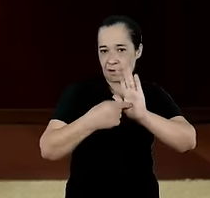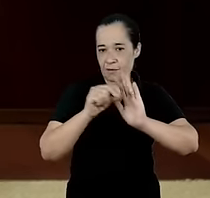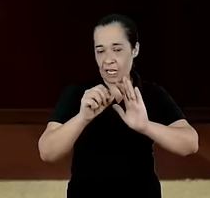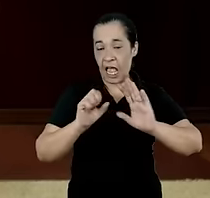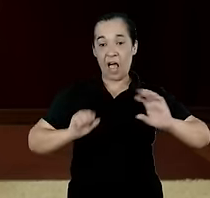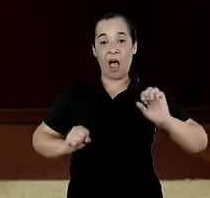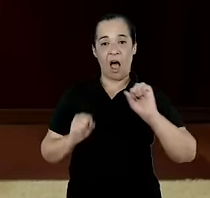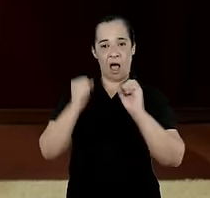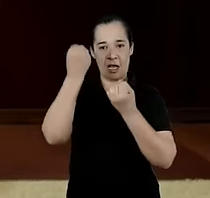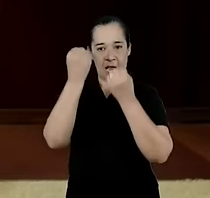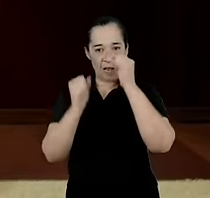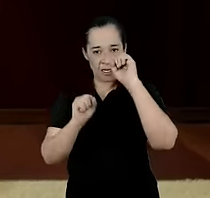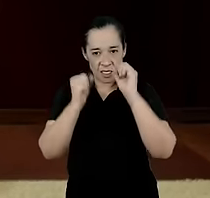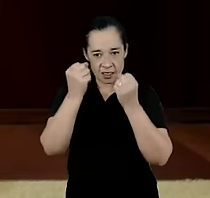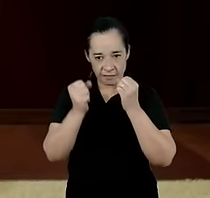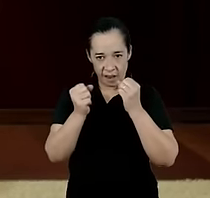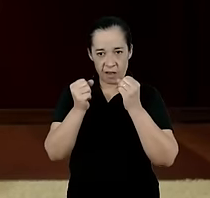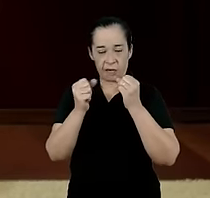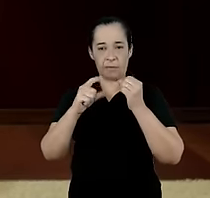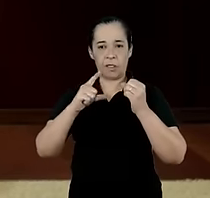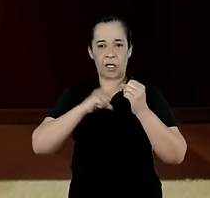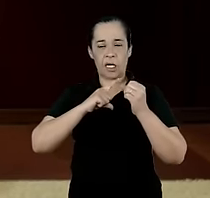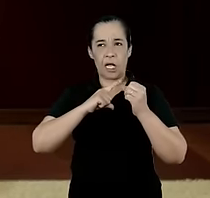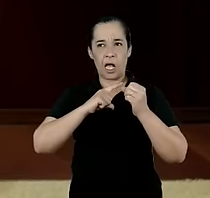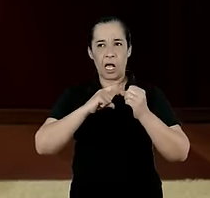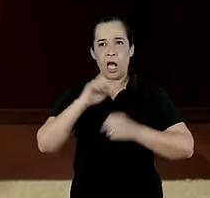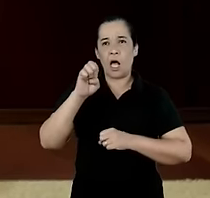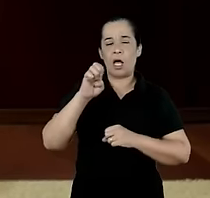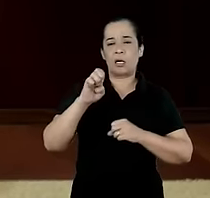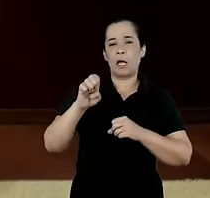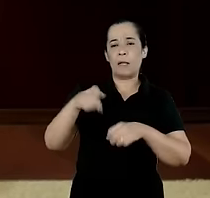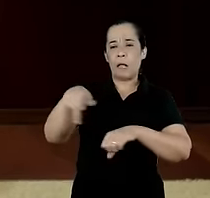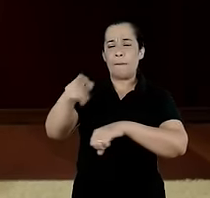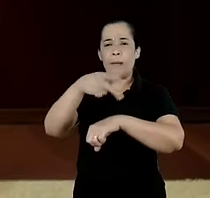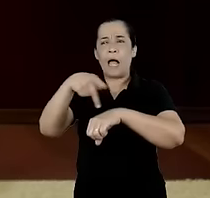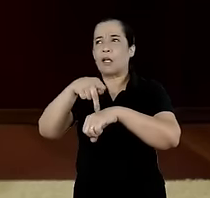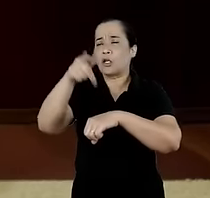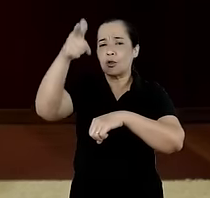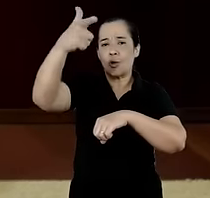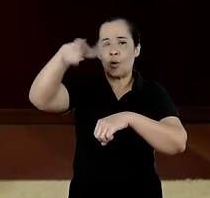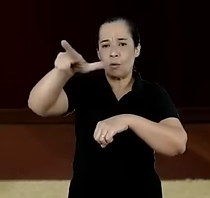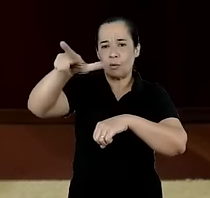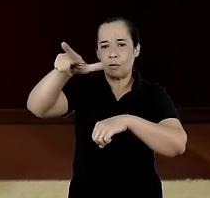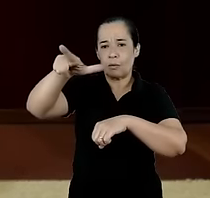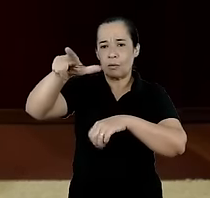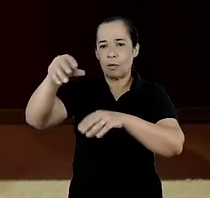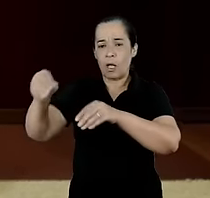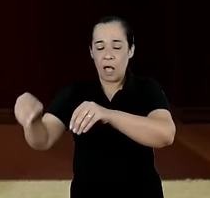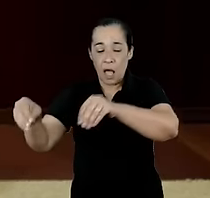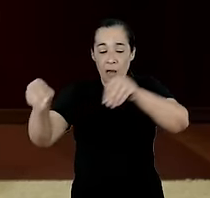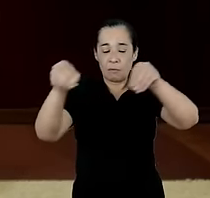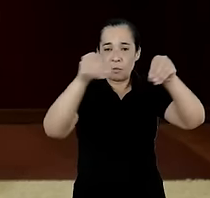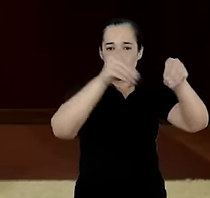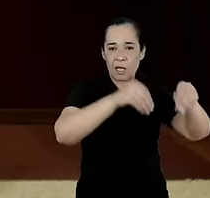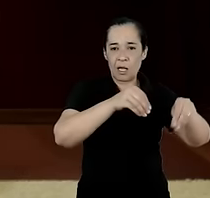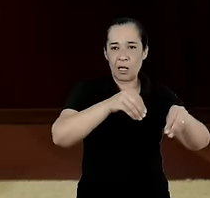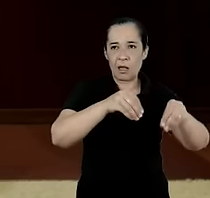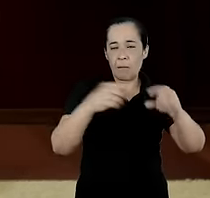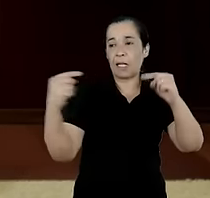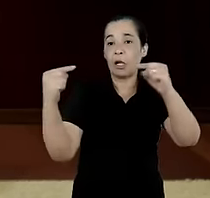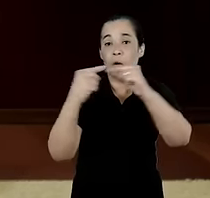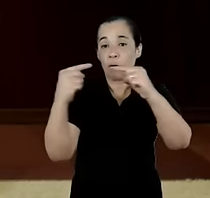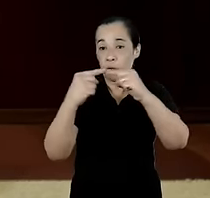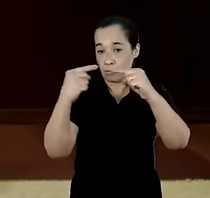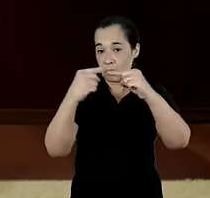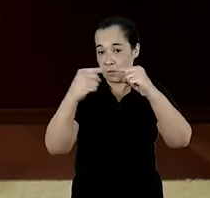estavam em outros continentes trazer para algo pro um litoral mais amigável para algo um pouco mais próximo e nessa nessa fala